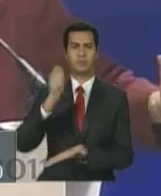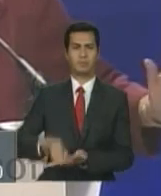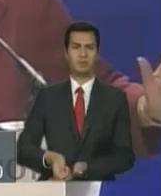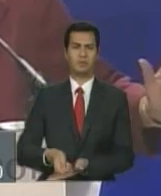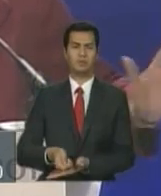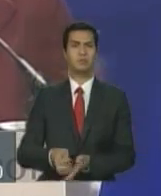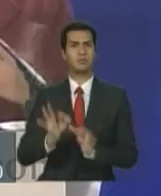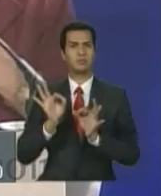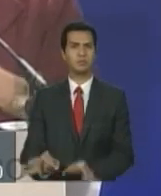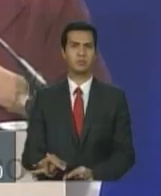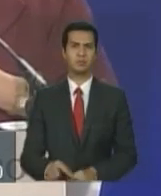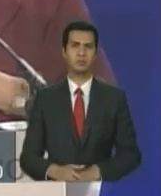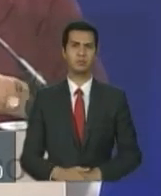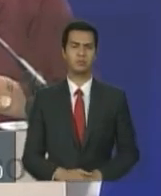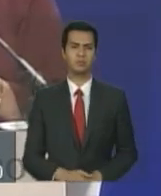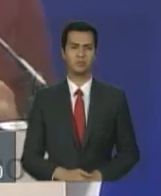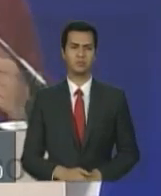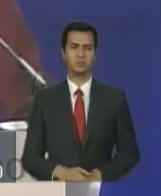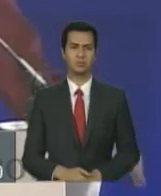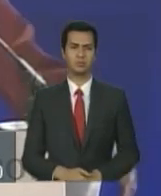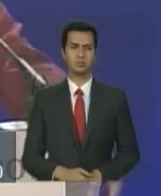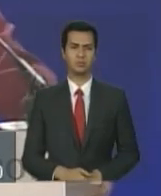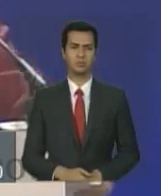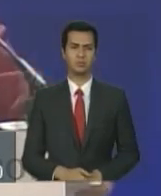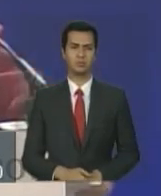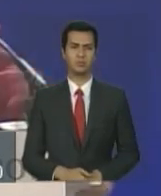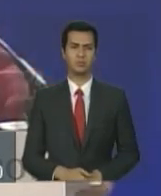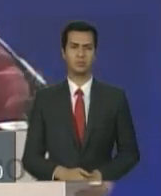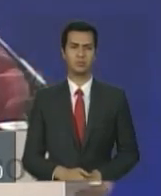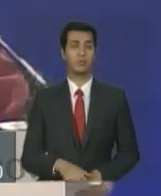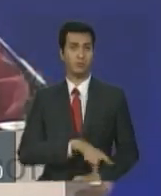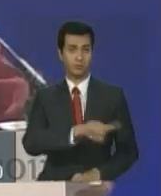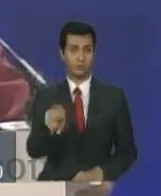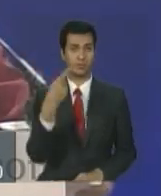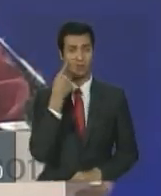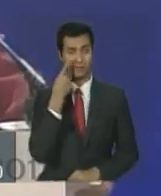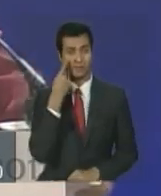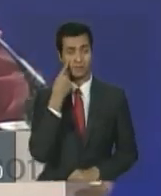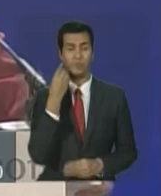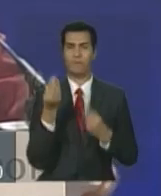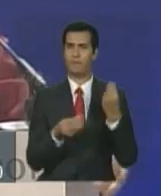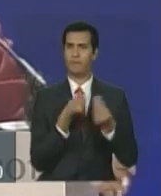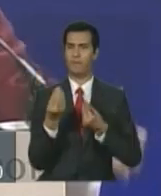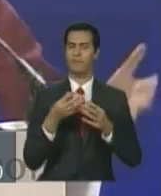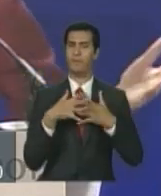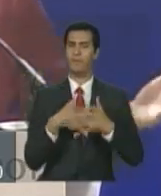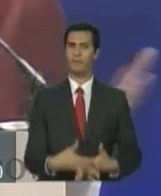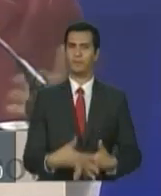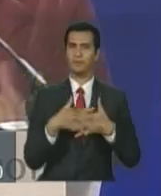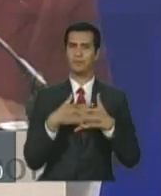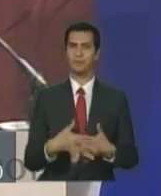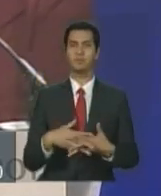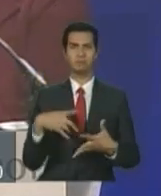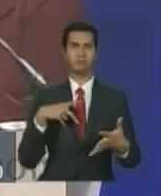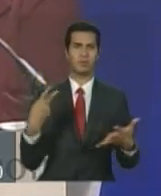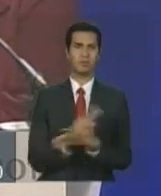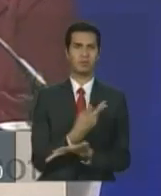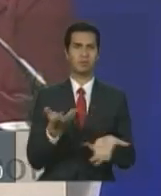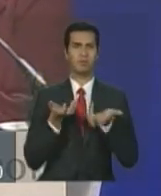absolutamente garantida. Vocês estão assistindo toda a confusão que é para aumentar, os recursos do